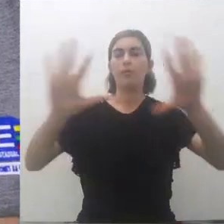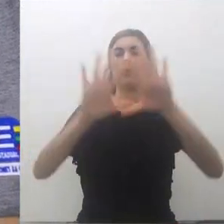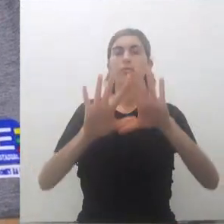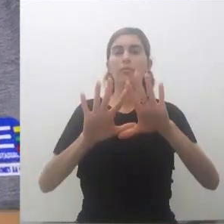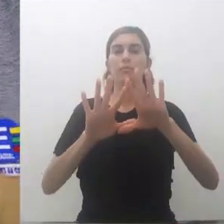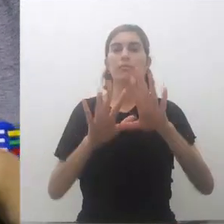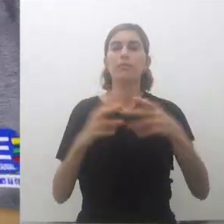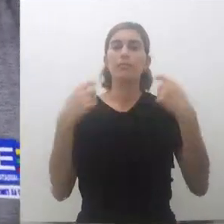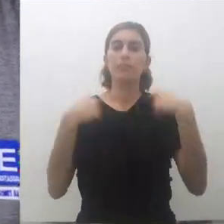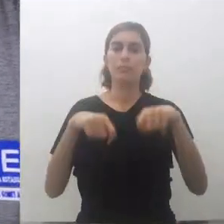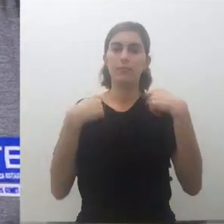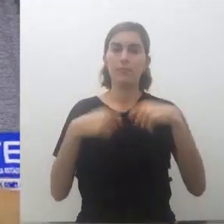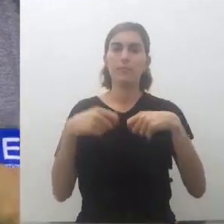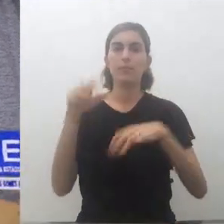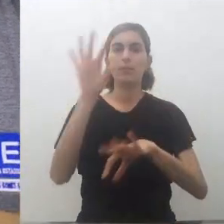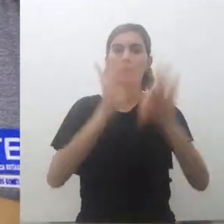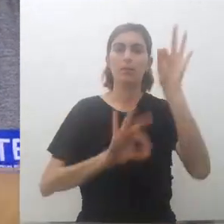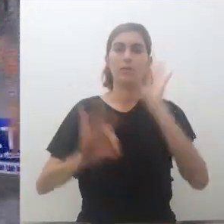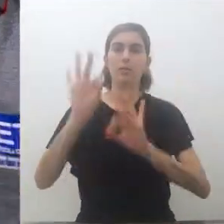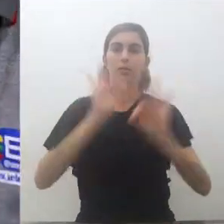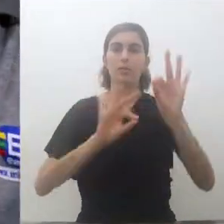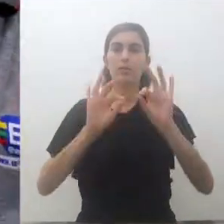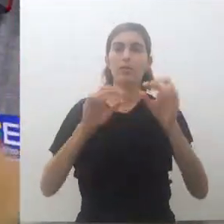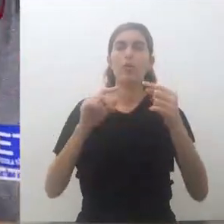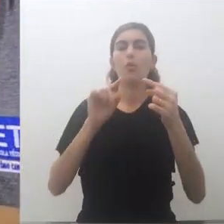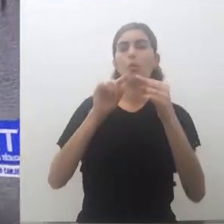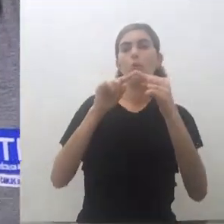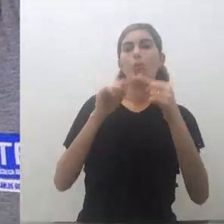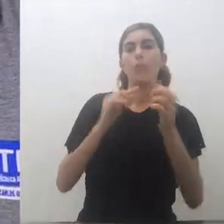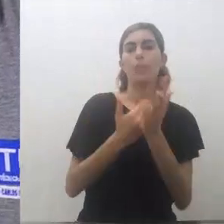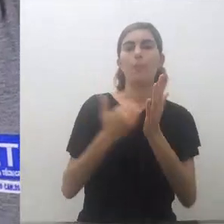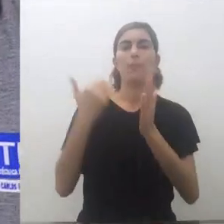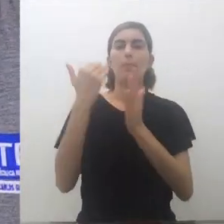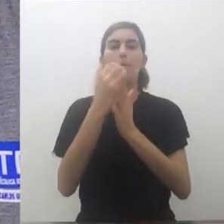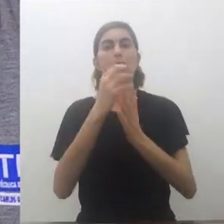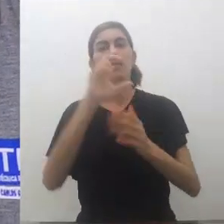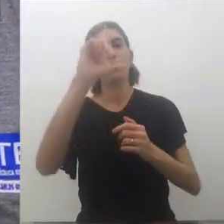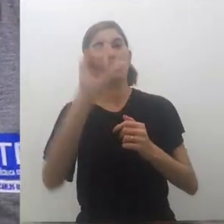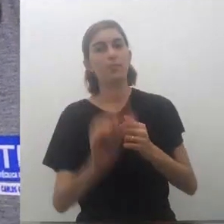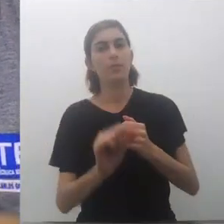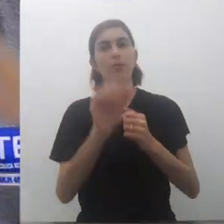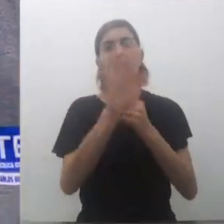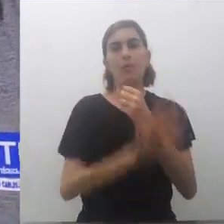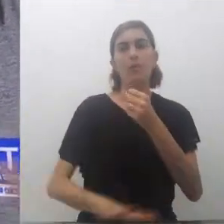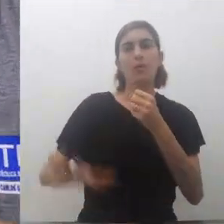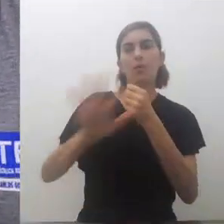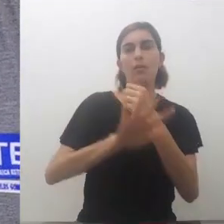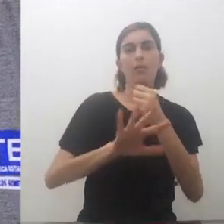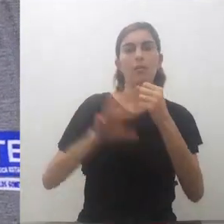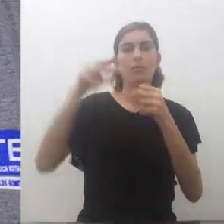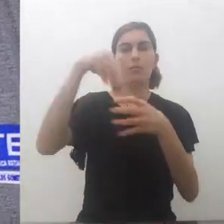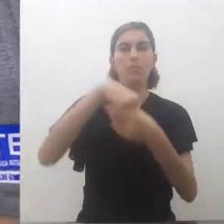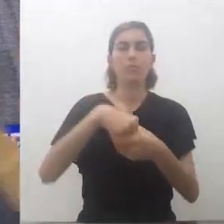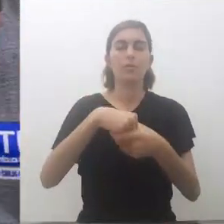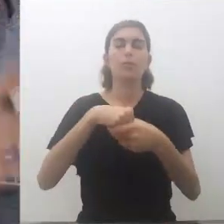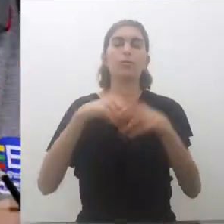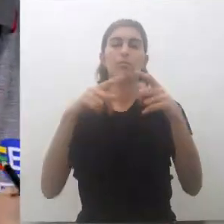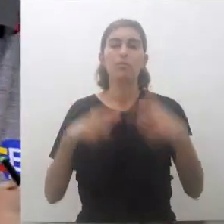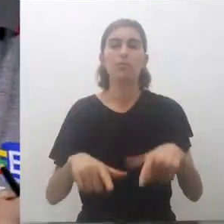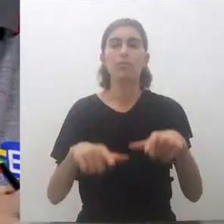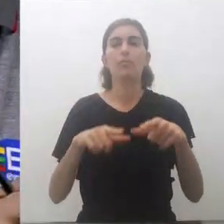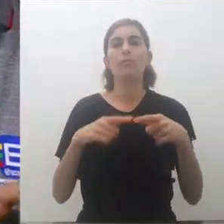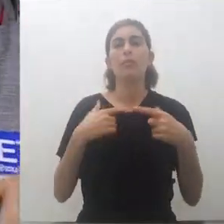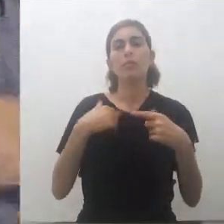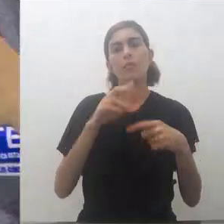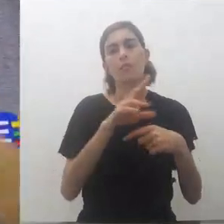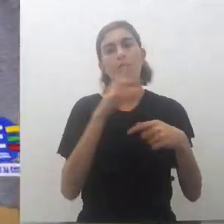precisará definir se esse objeto vai ocupar uma maior ou menor área dentro do espaço determinado, seja um